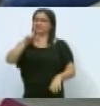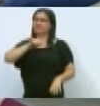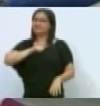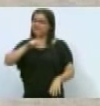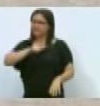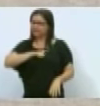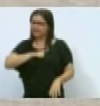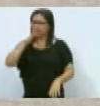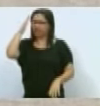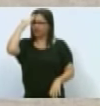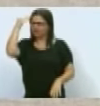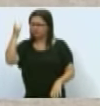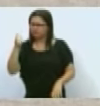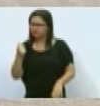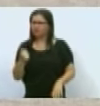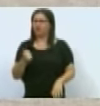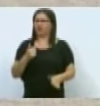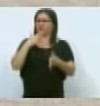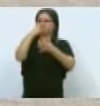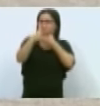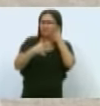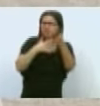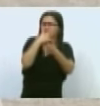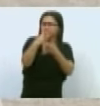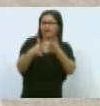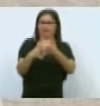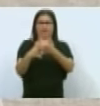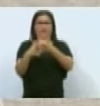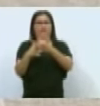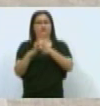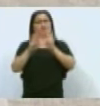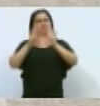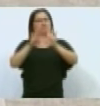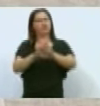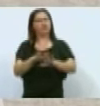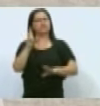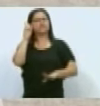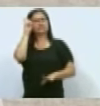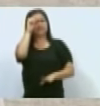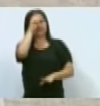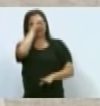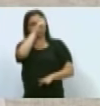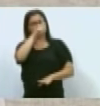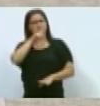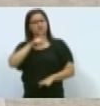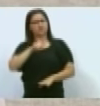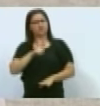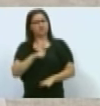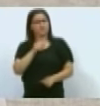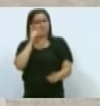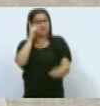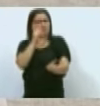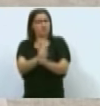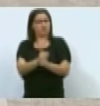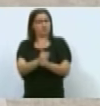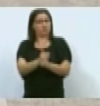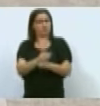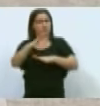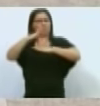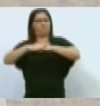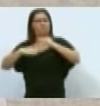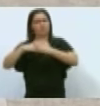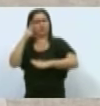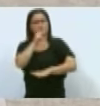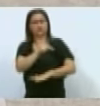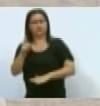escola, faculdade que dão o bilíngue, né? Mas, assim, é difícil você encontrar profissionais que dão esse trabalho todo,